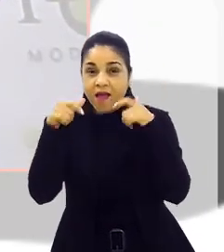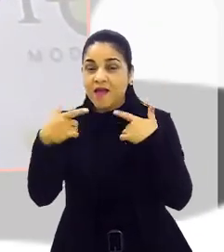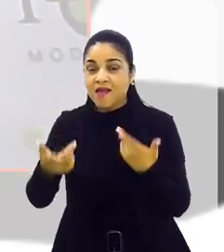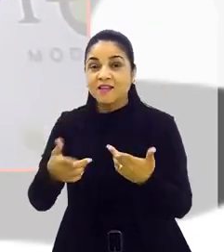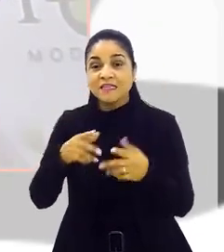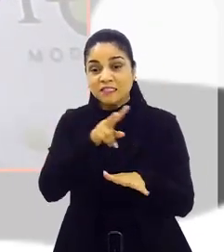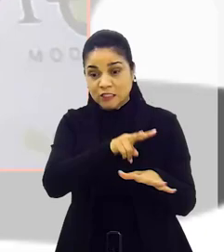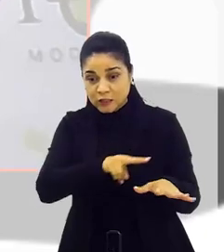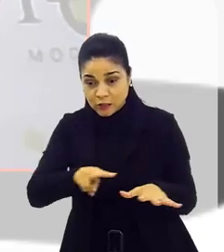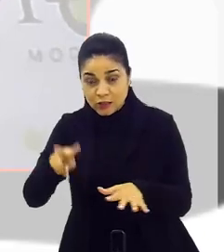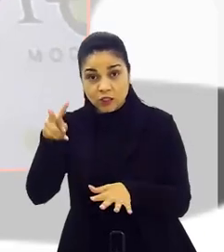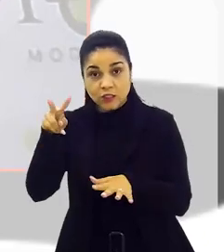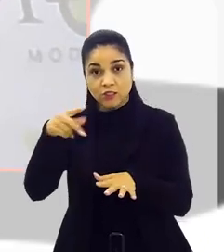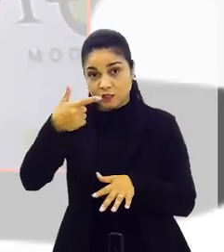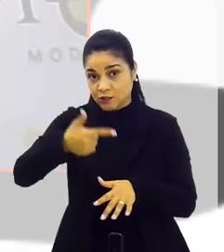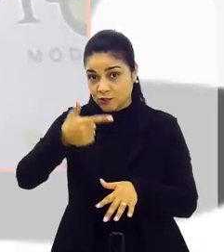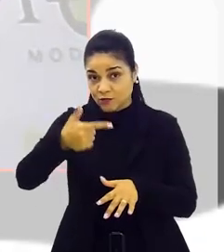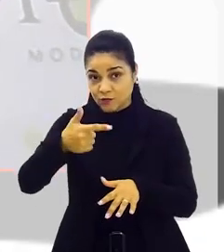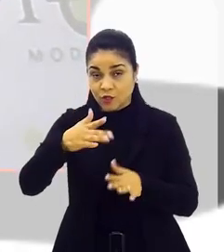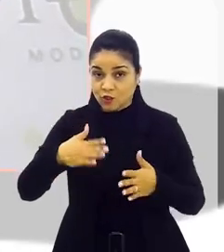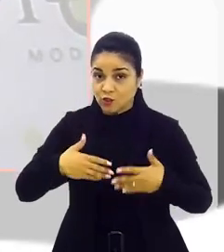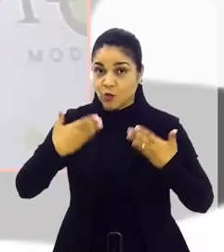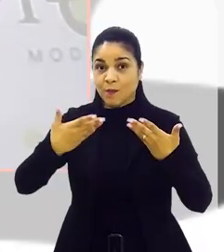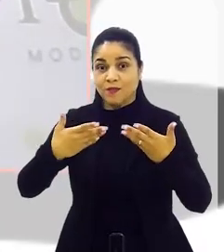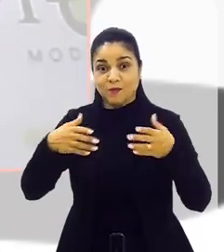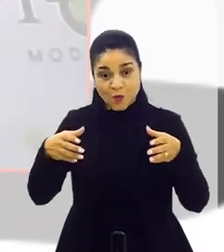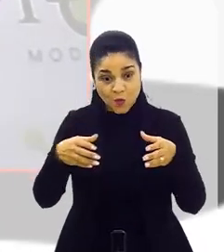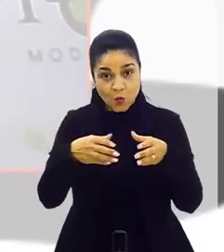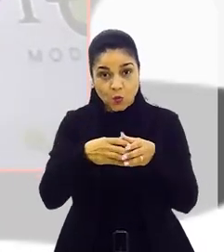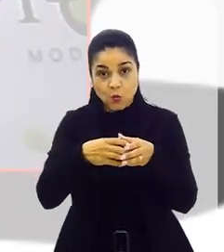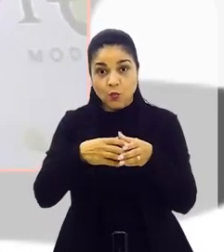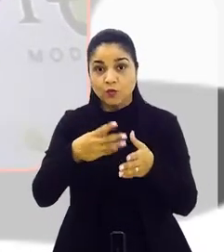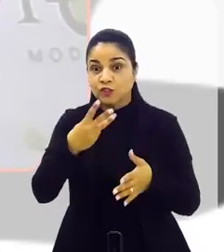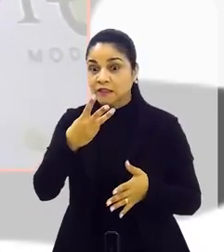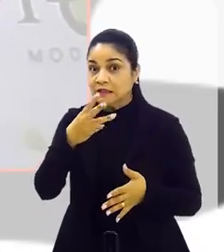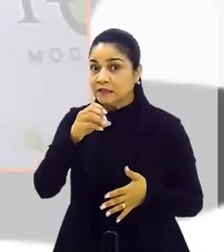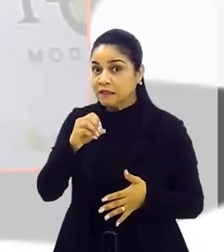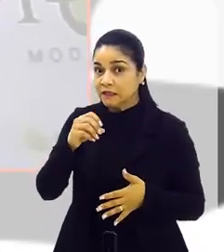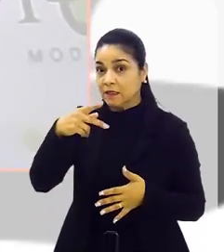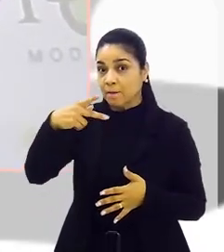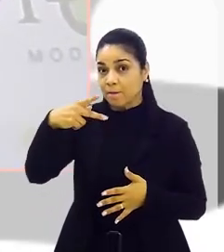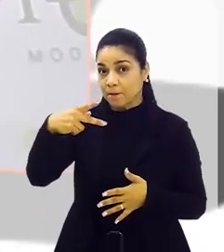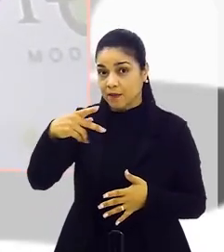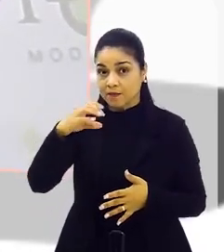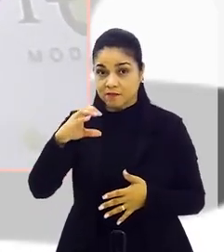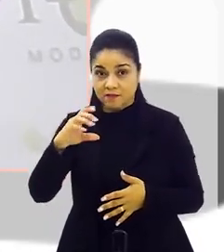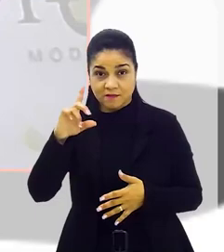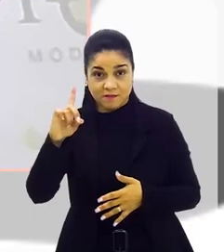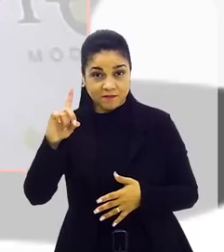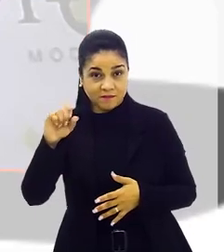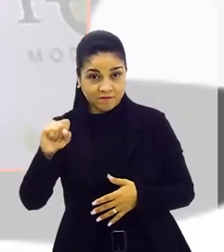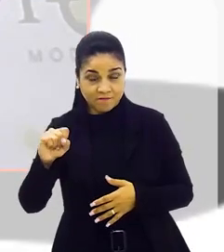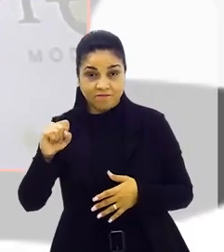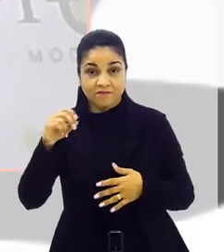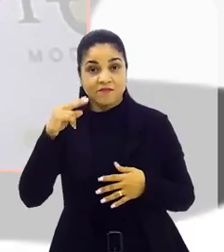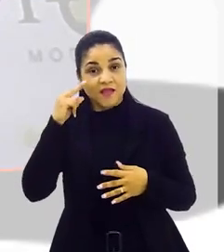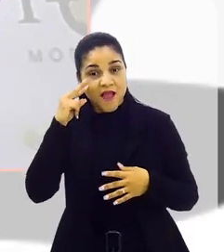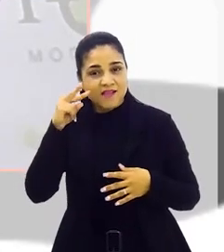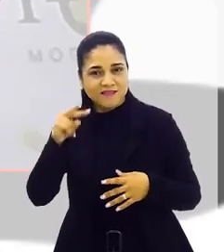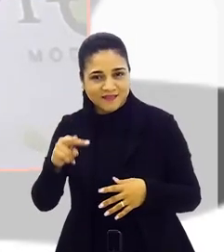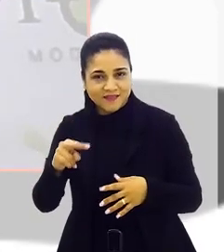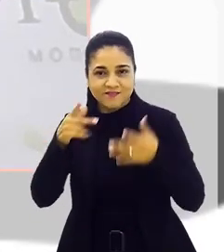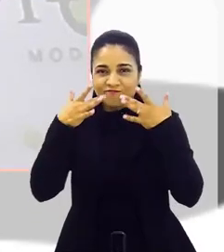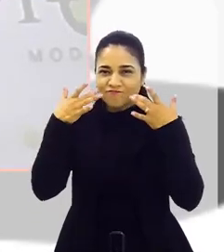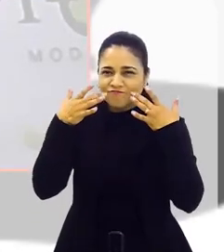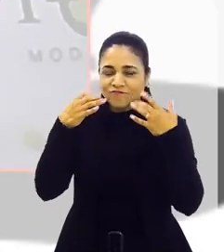todo mundo. E na segunda semana tivemos outra surpresa, mais um grupo de 30 PCDs foram nos assistir